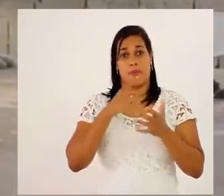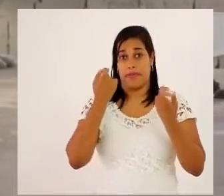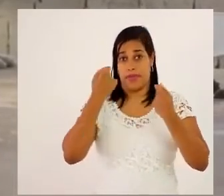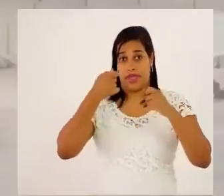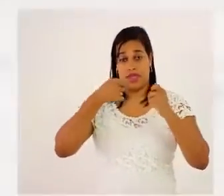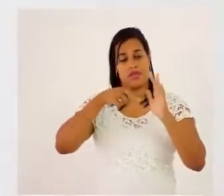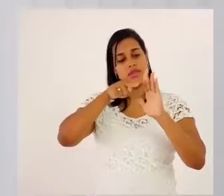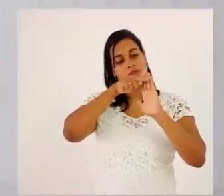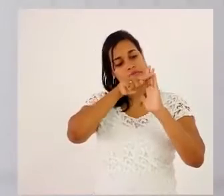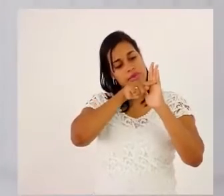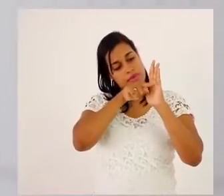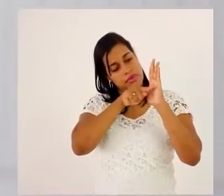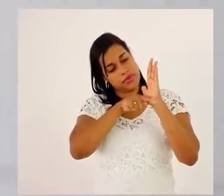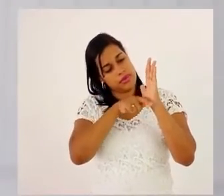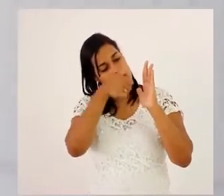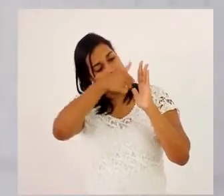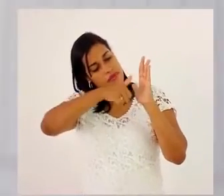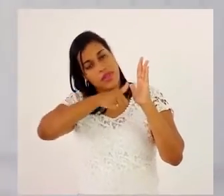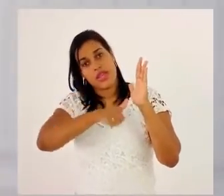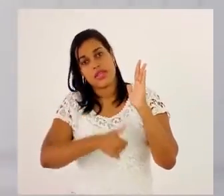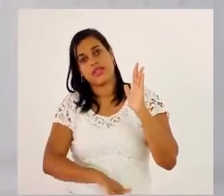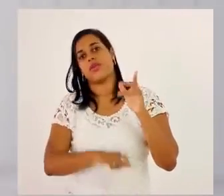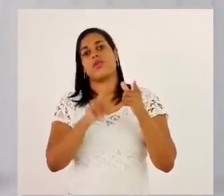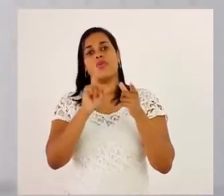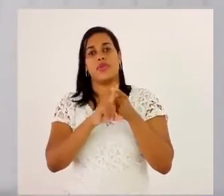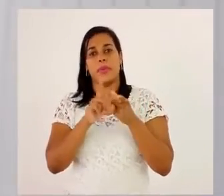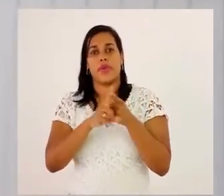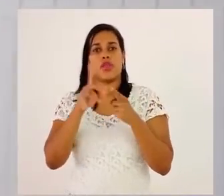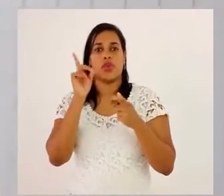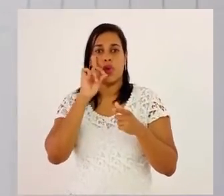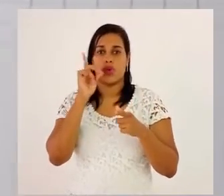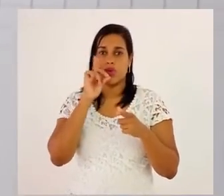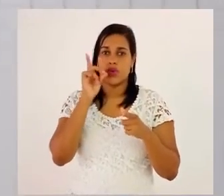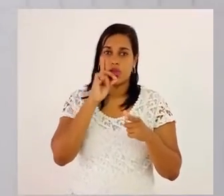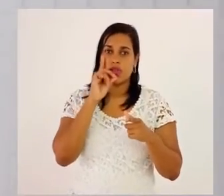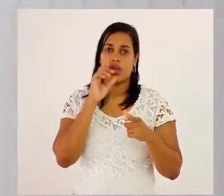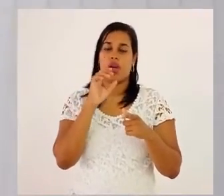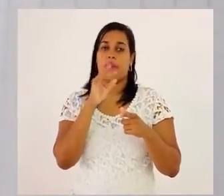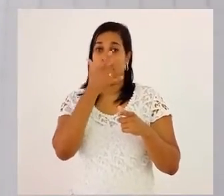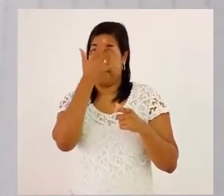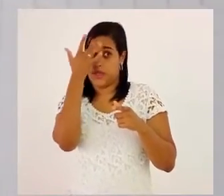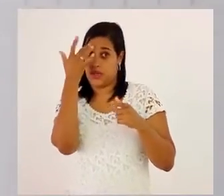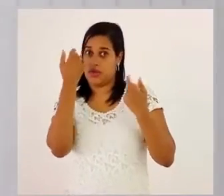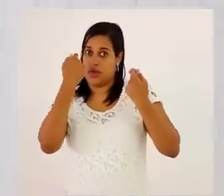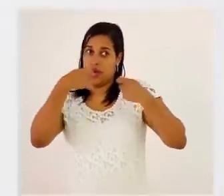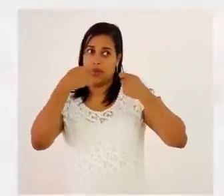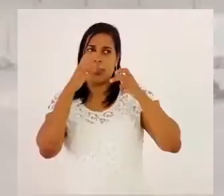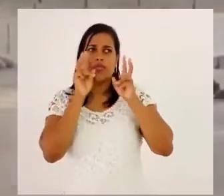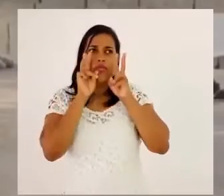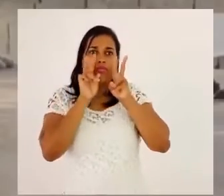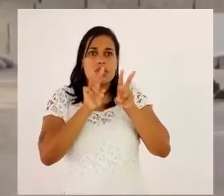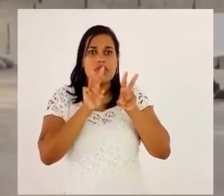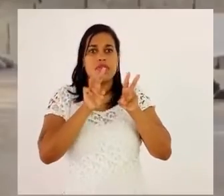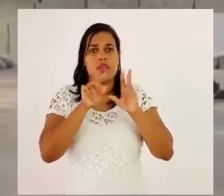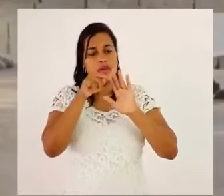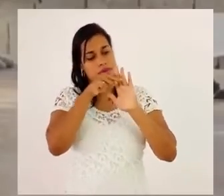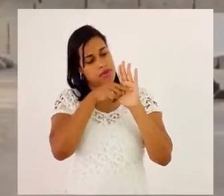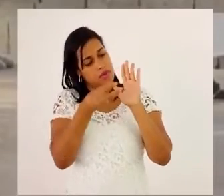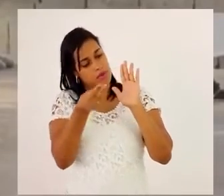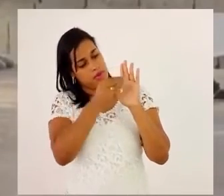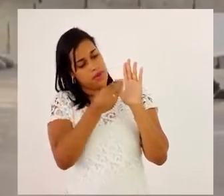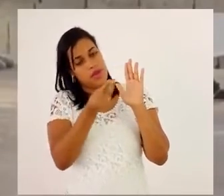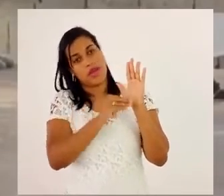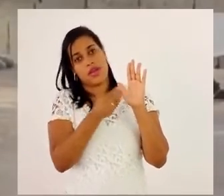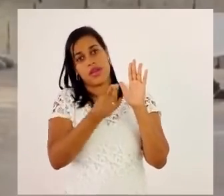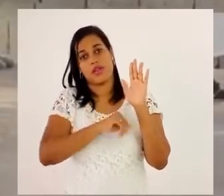de inspeção. Periodicamente, diariamente, o operador ele preenche um checklist, onde vai constar